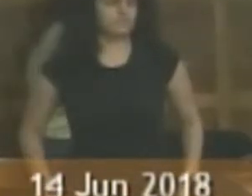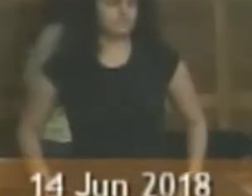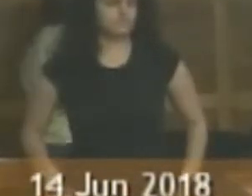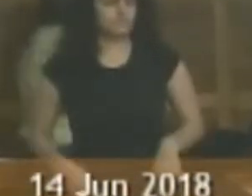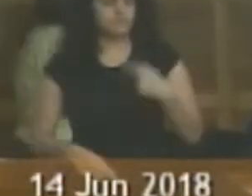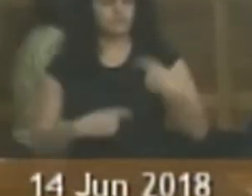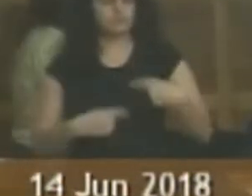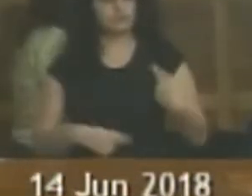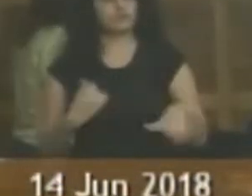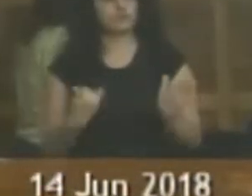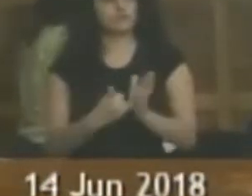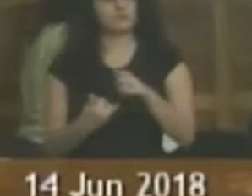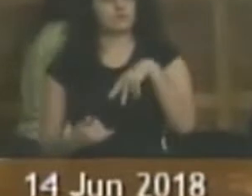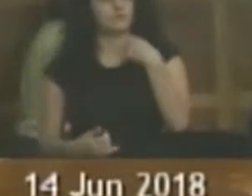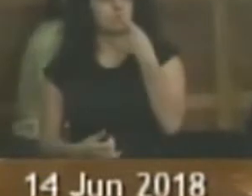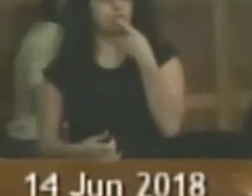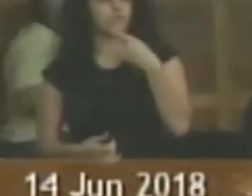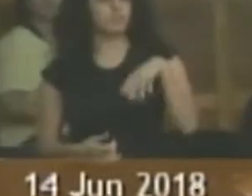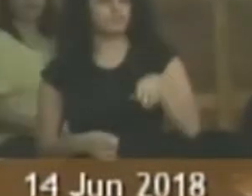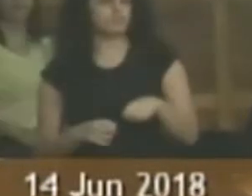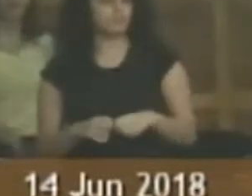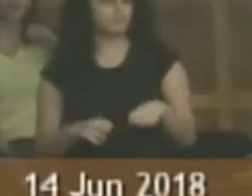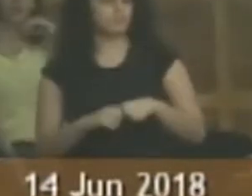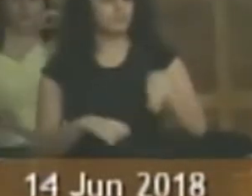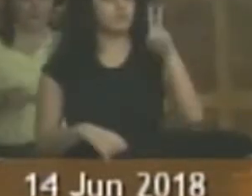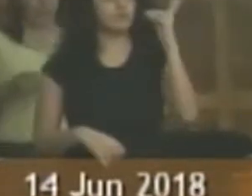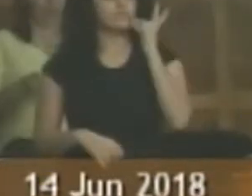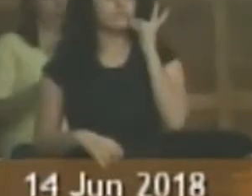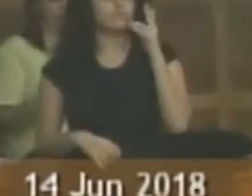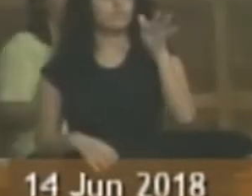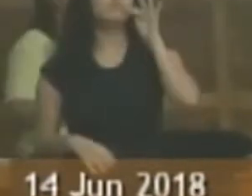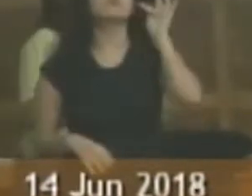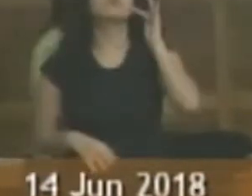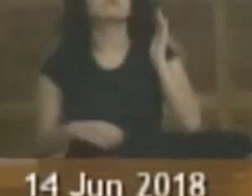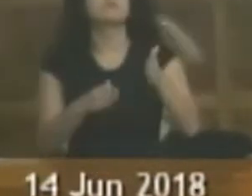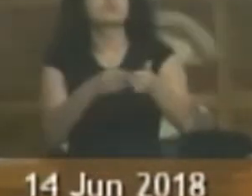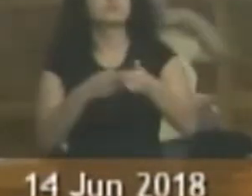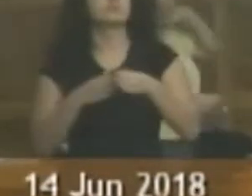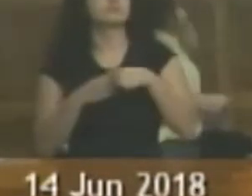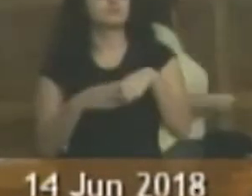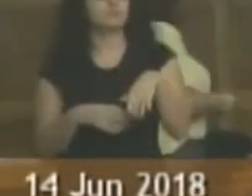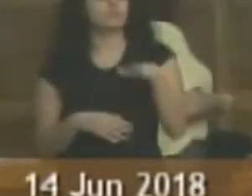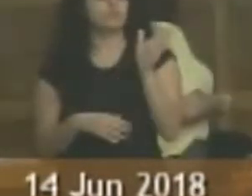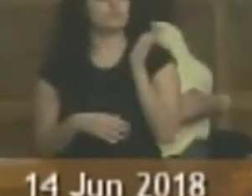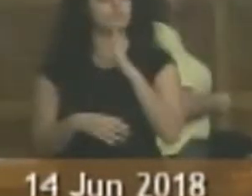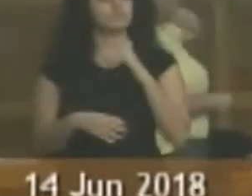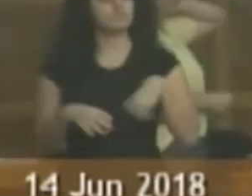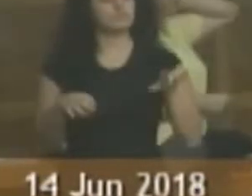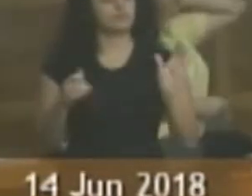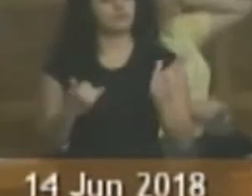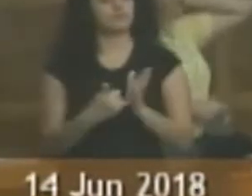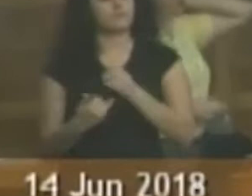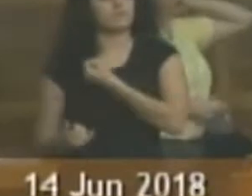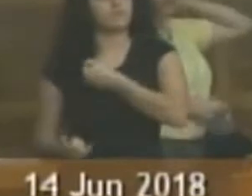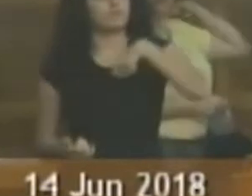Em discussão, requerimento verbal de autoria do vereador Flavinho Araújo, que solicitou regime de urgência para o requerimento